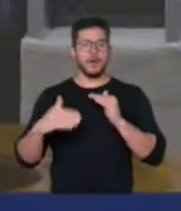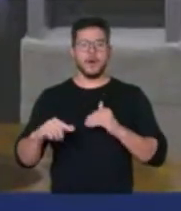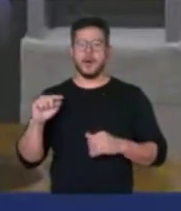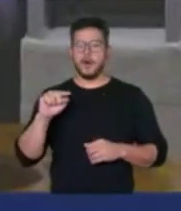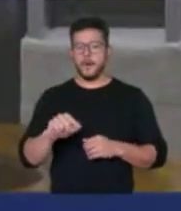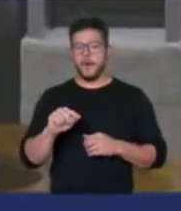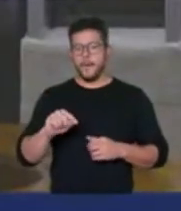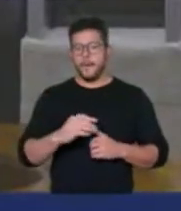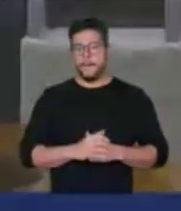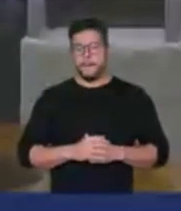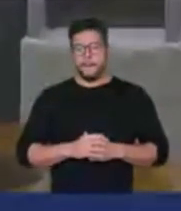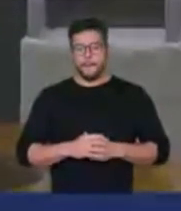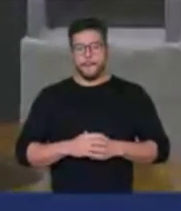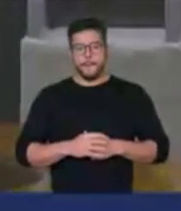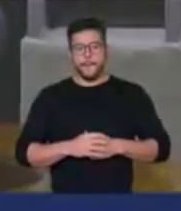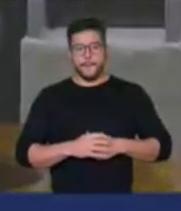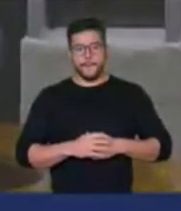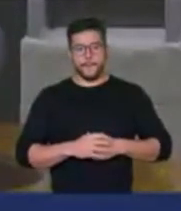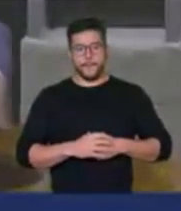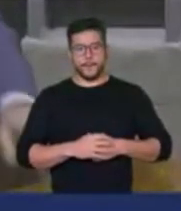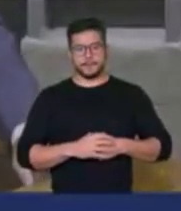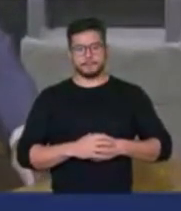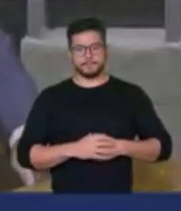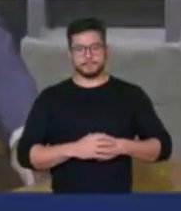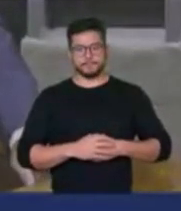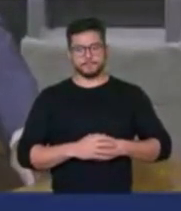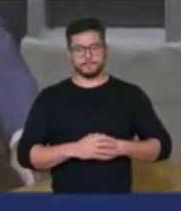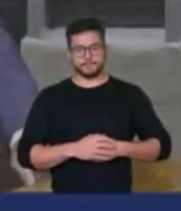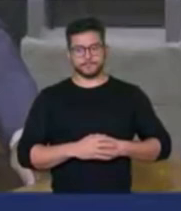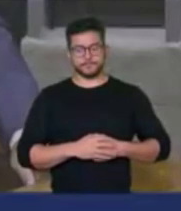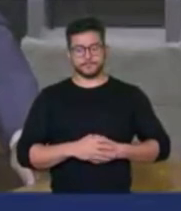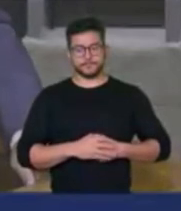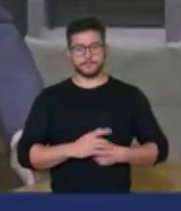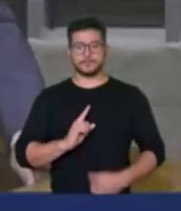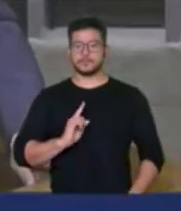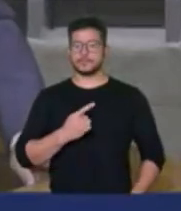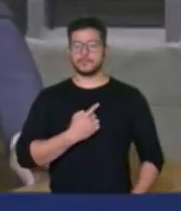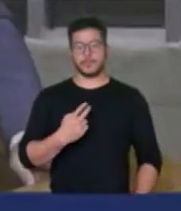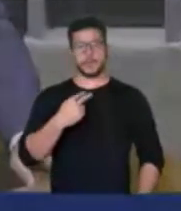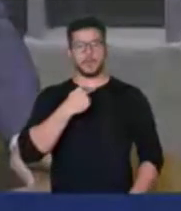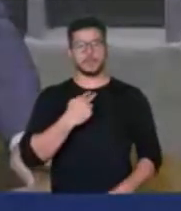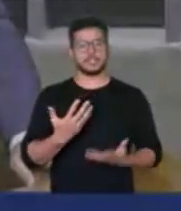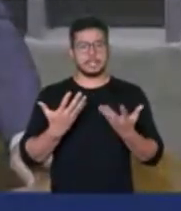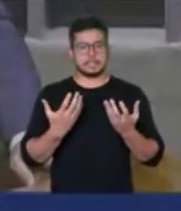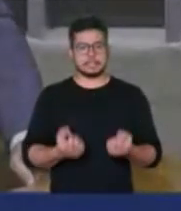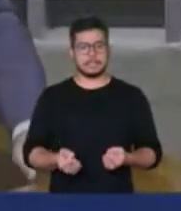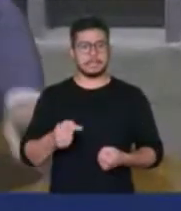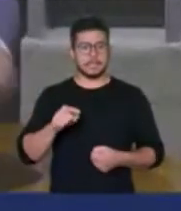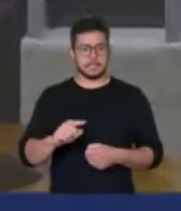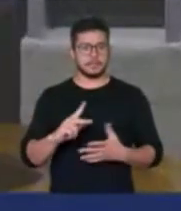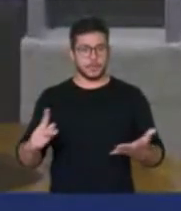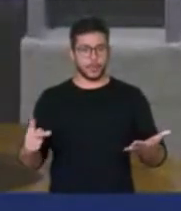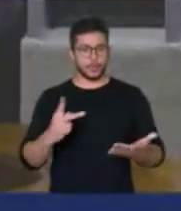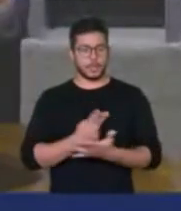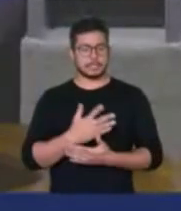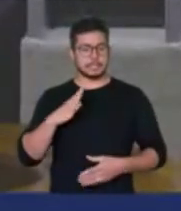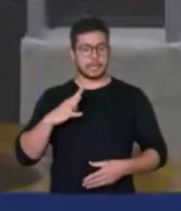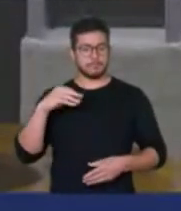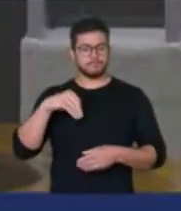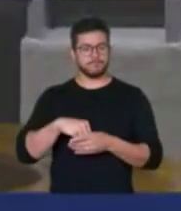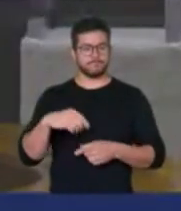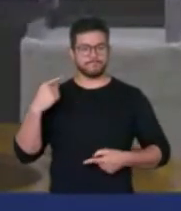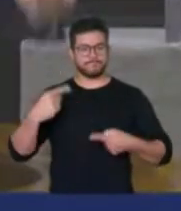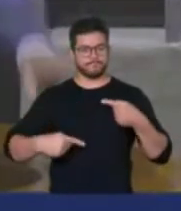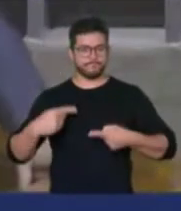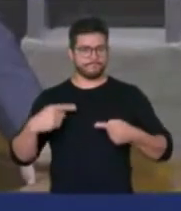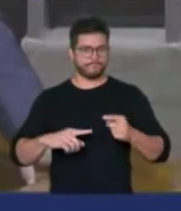e não podemos aceitar, em hipótese nenhuma, que na política se instaure esses métodos que nós repudiamos